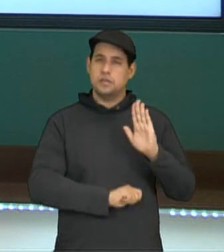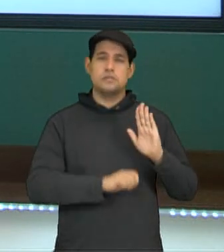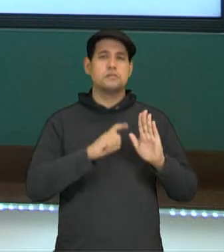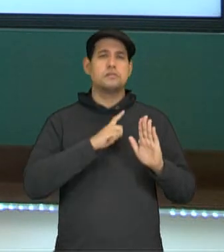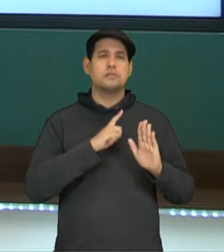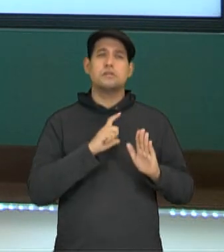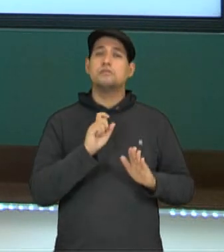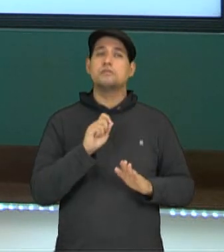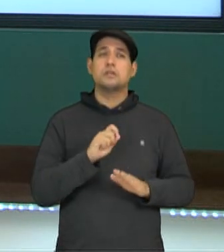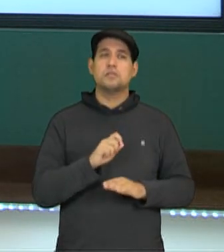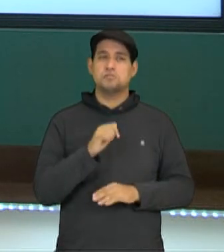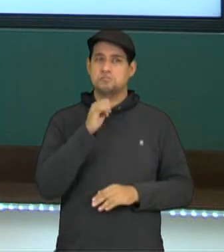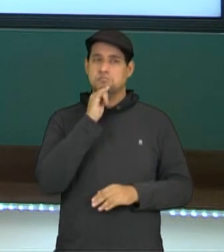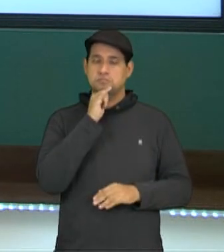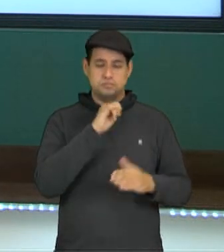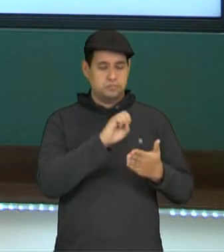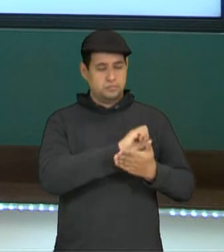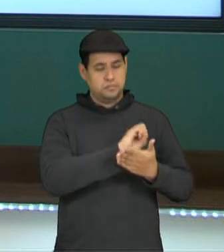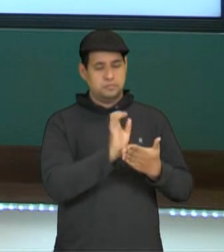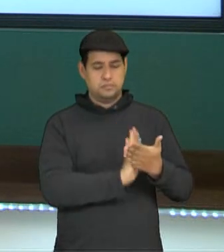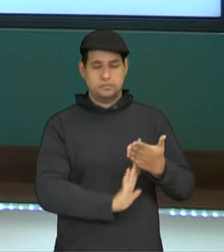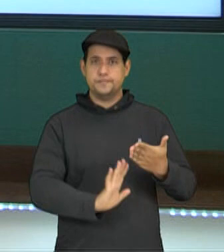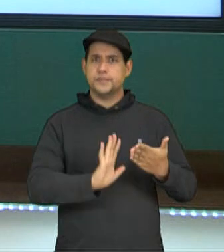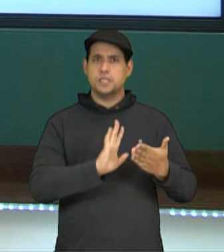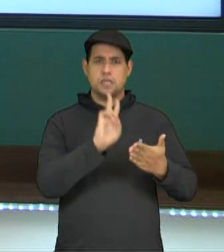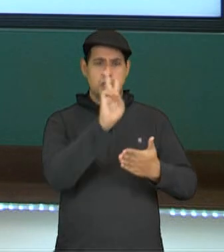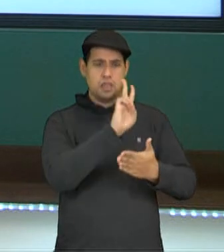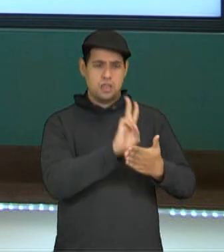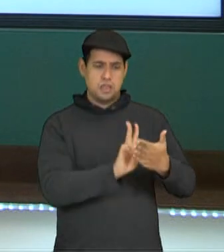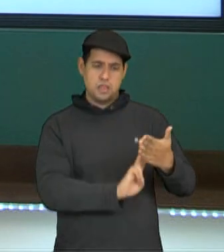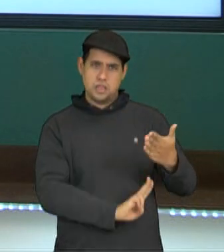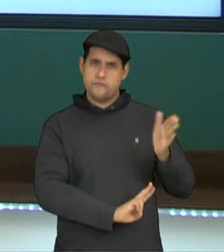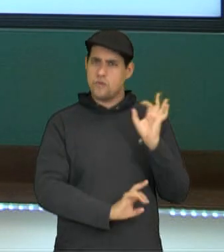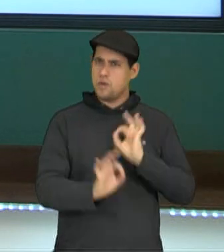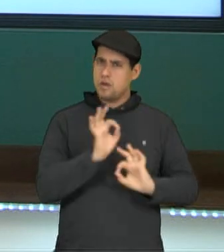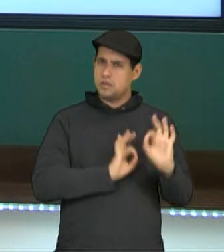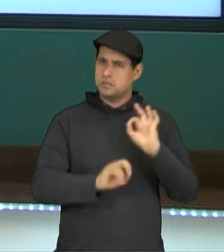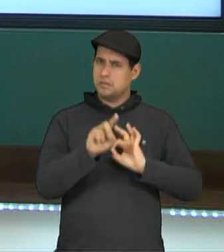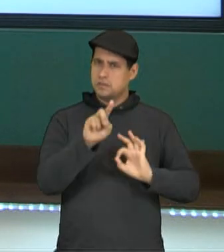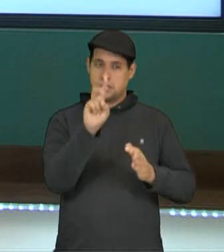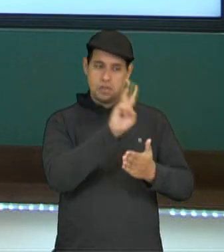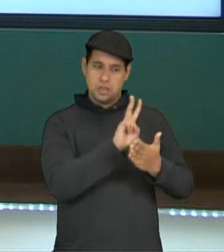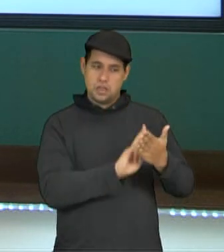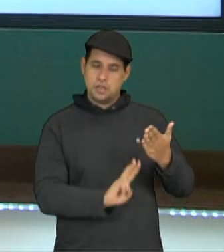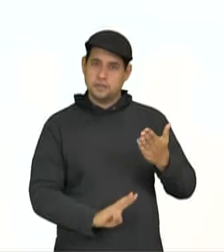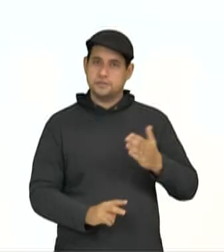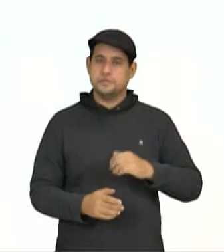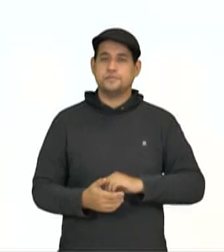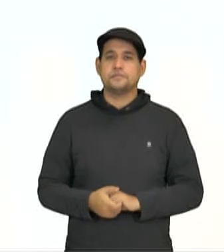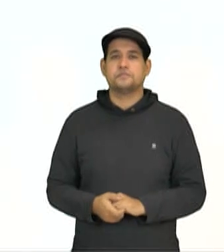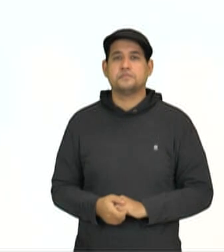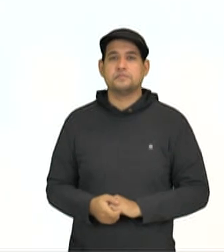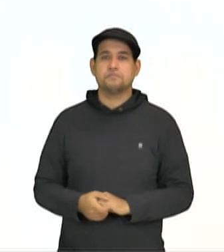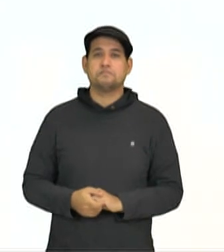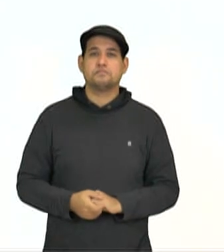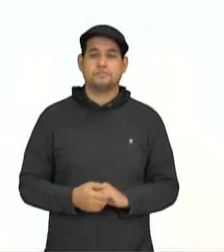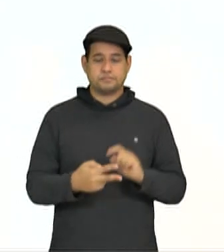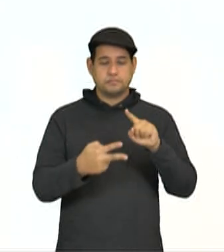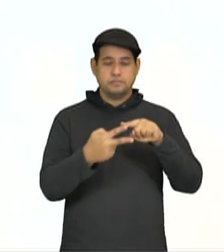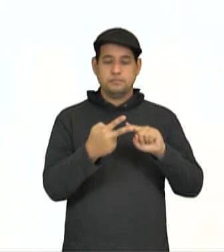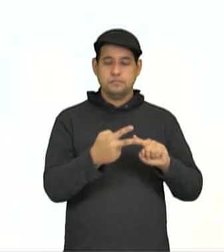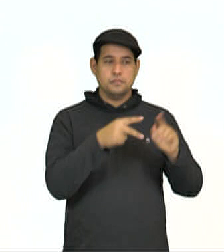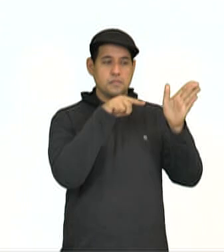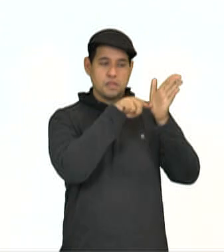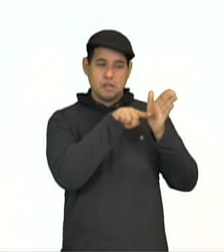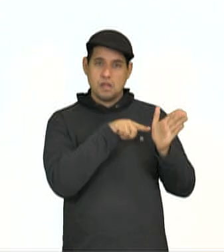de pre-reading, né? Uma atividade pré-leitura, meio que vai preparar vocês para essa leitura, tá ok? Então, as duas perguntas que eu tenho